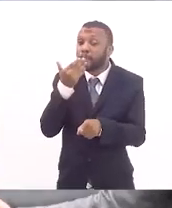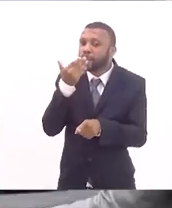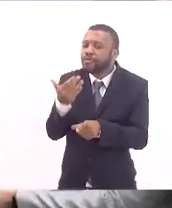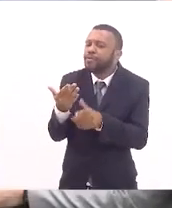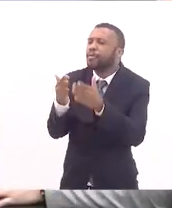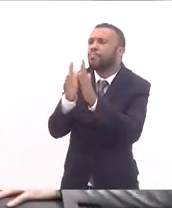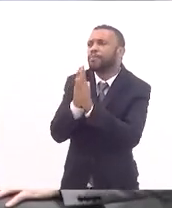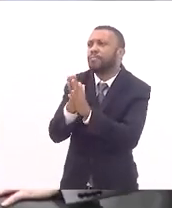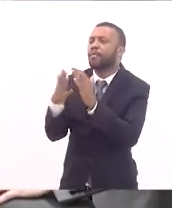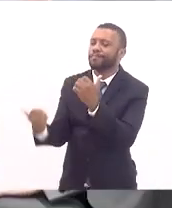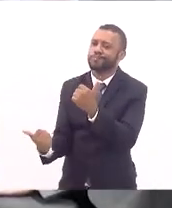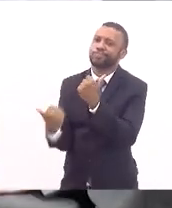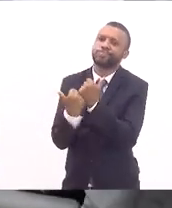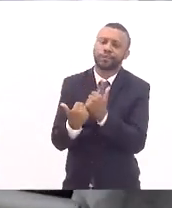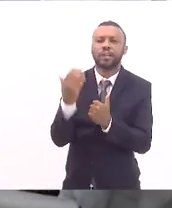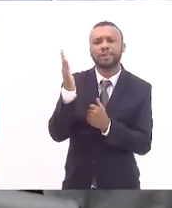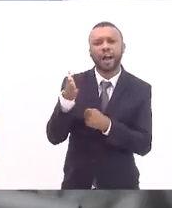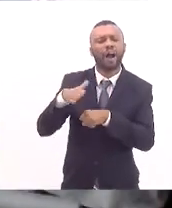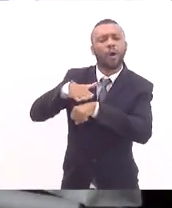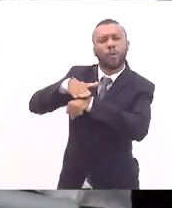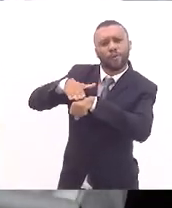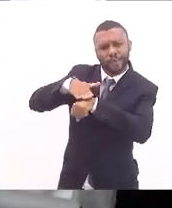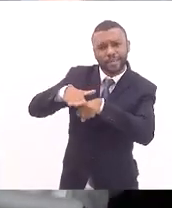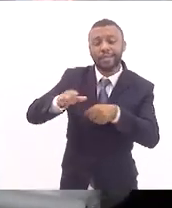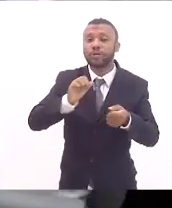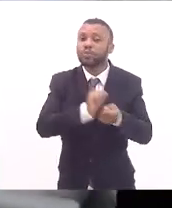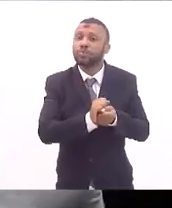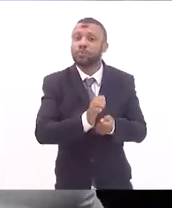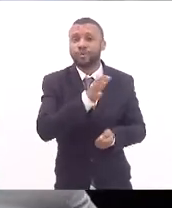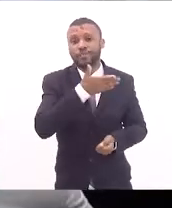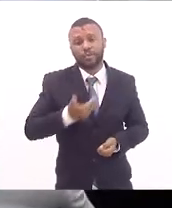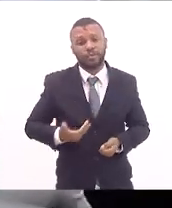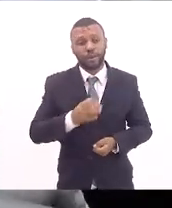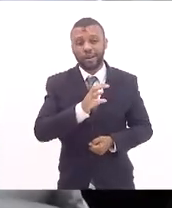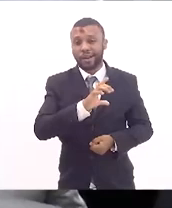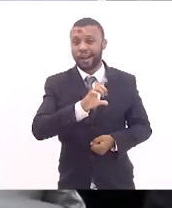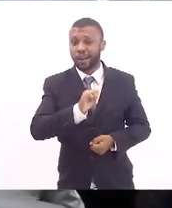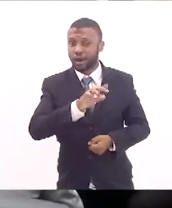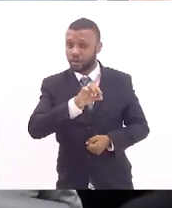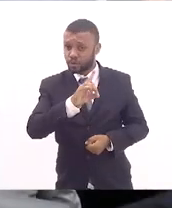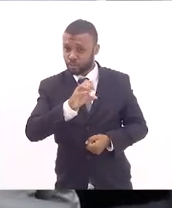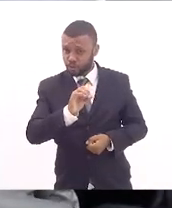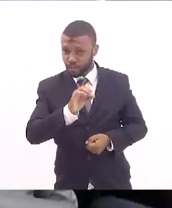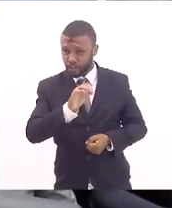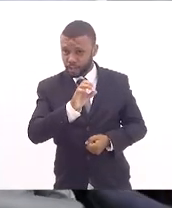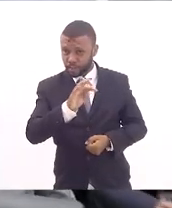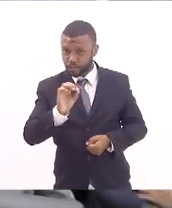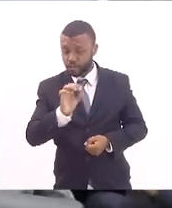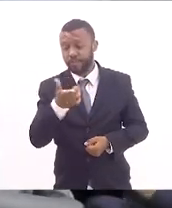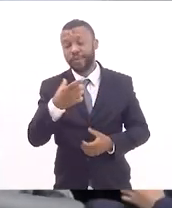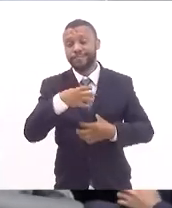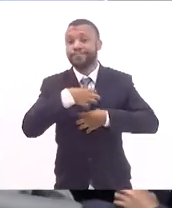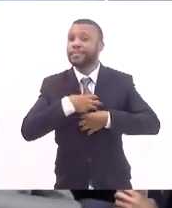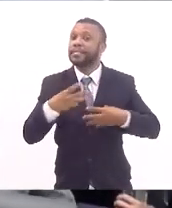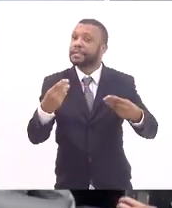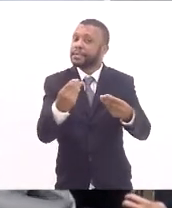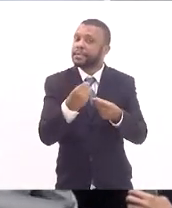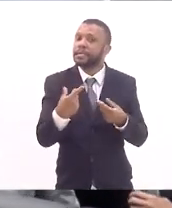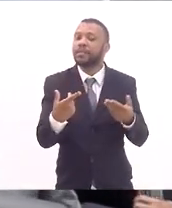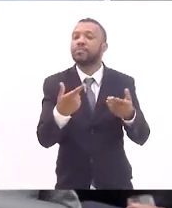o massa e forças comigo já dialoguei com o nosso Governador Cláudio Castro que sensível à pauta dos servidores da Faetec